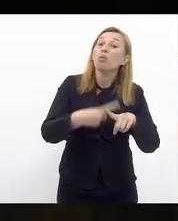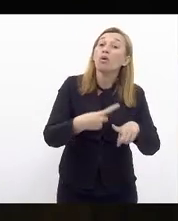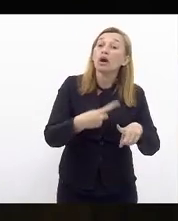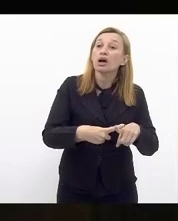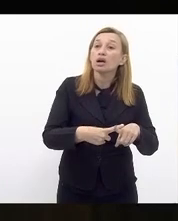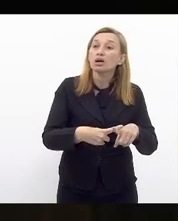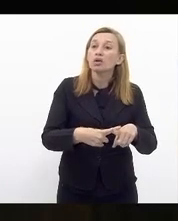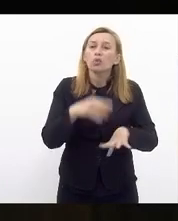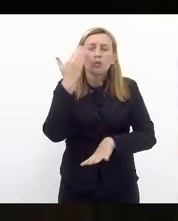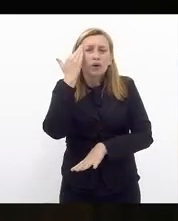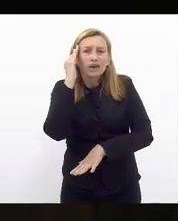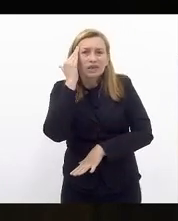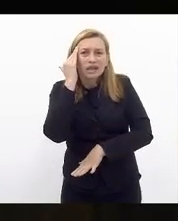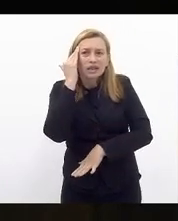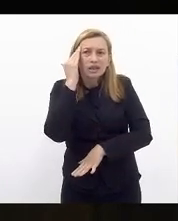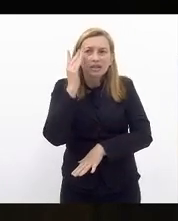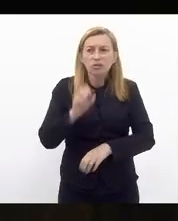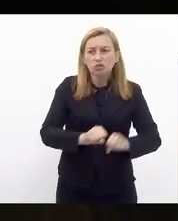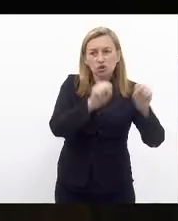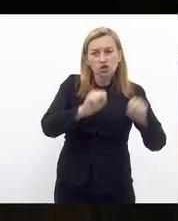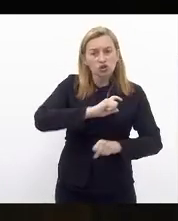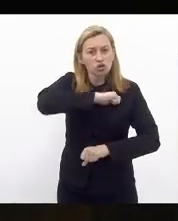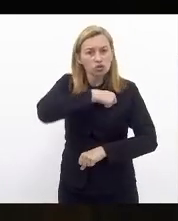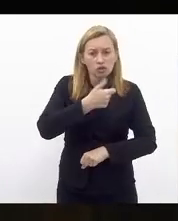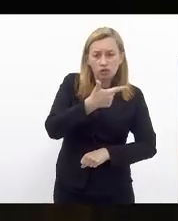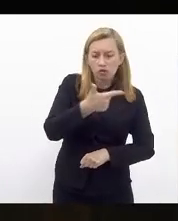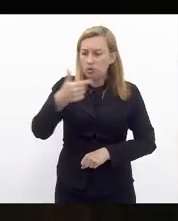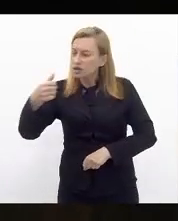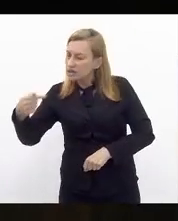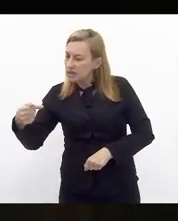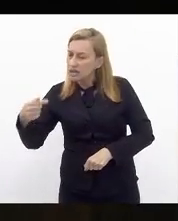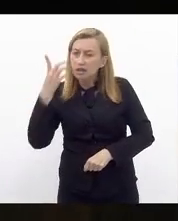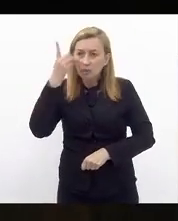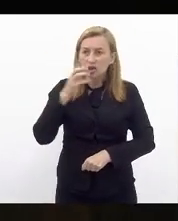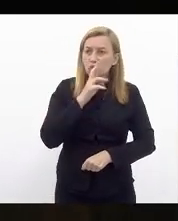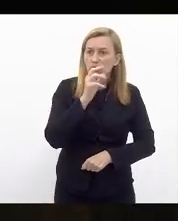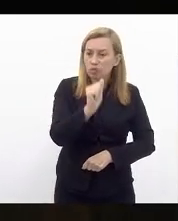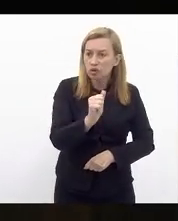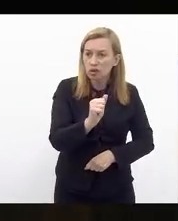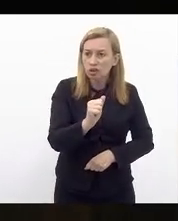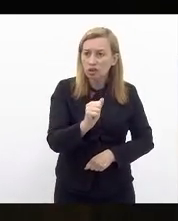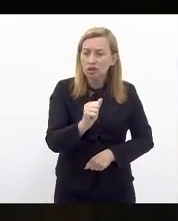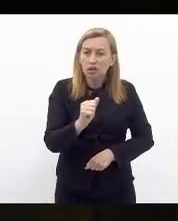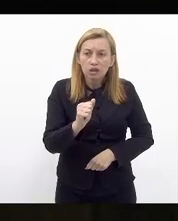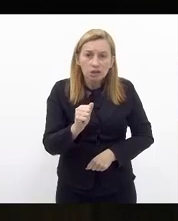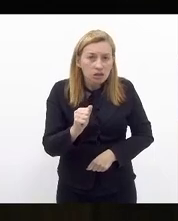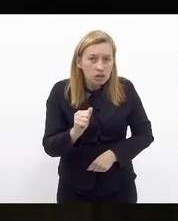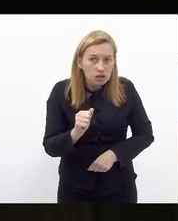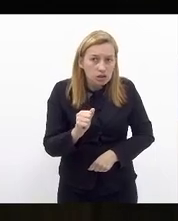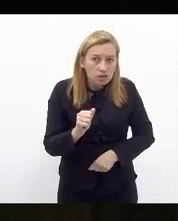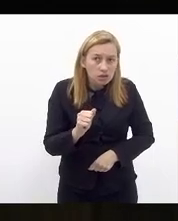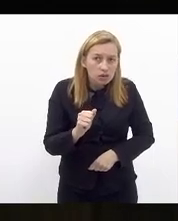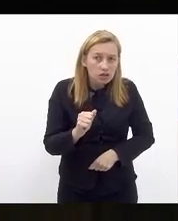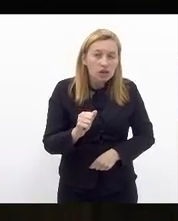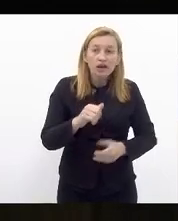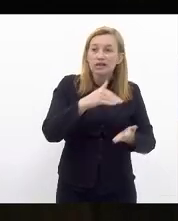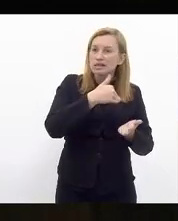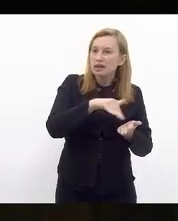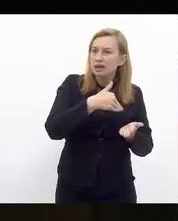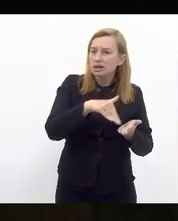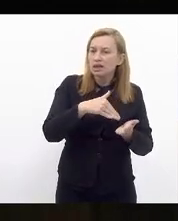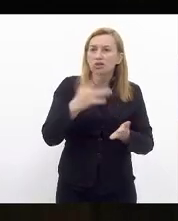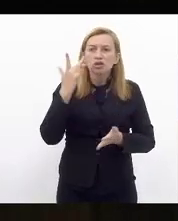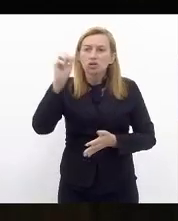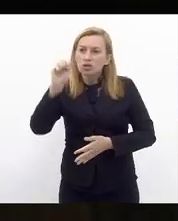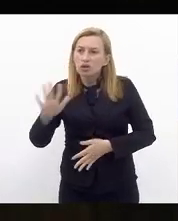o entendimento do regime de 2017 resultado Amorim é tanto do teste de TC quanto da Secretaria do Tesouro